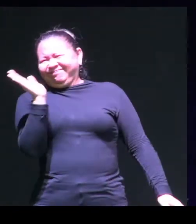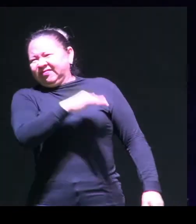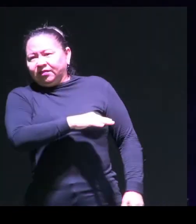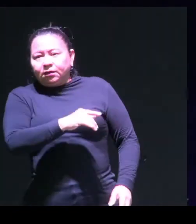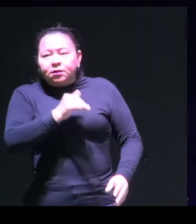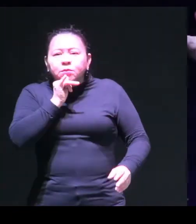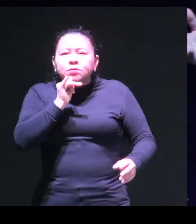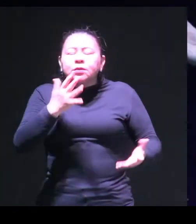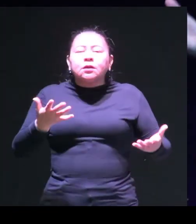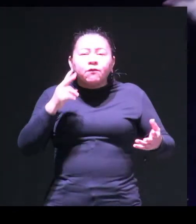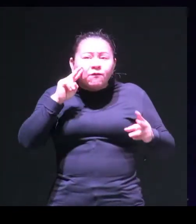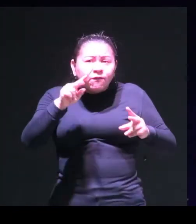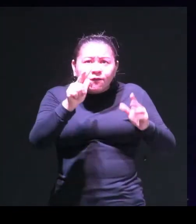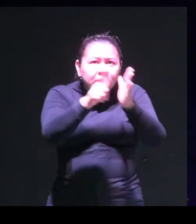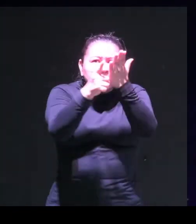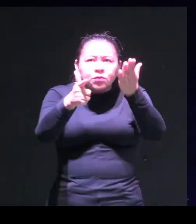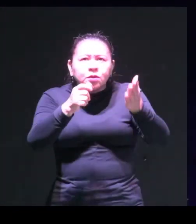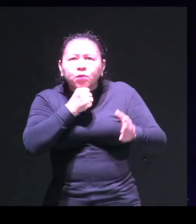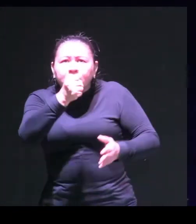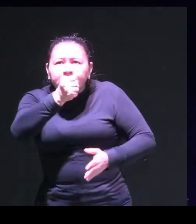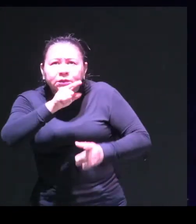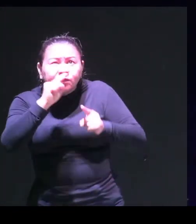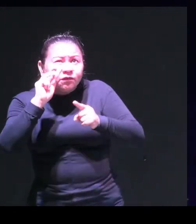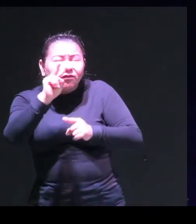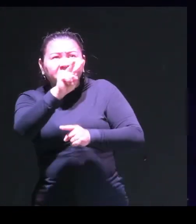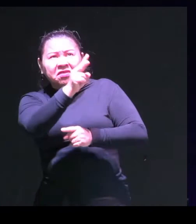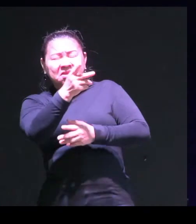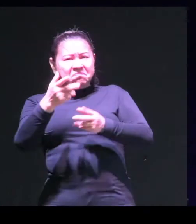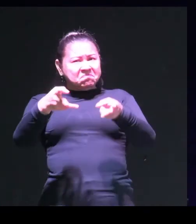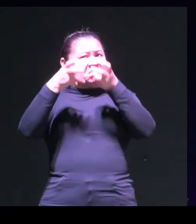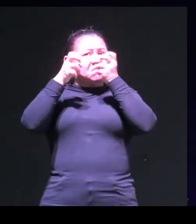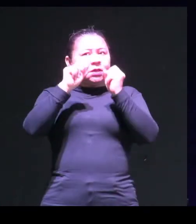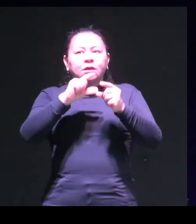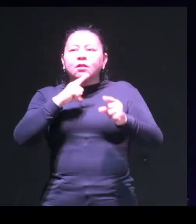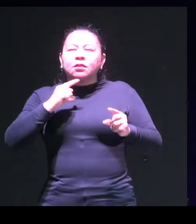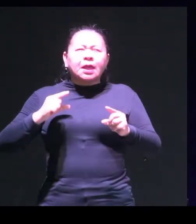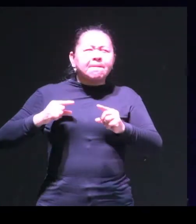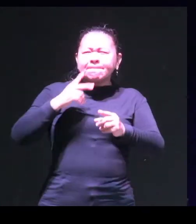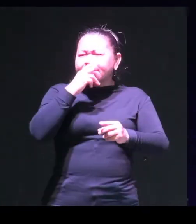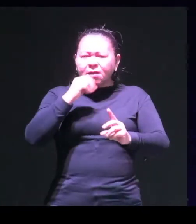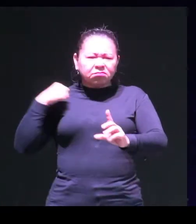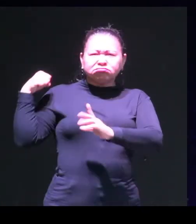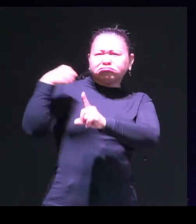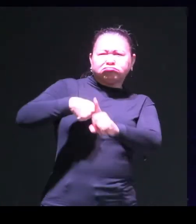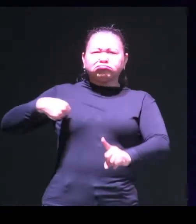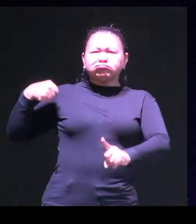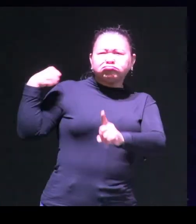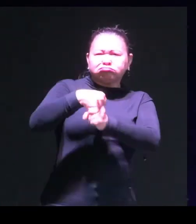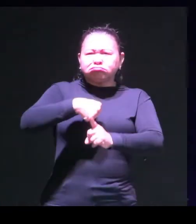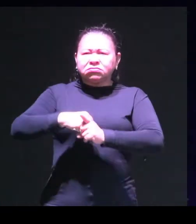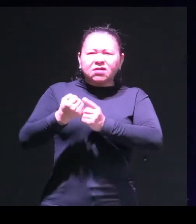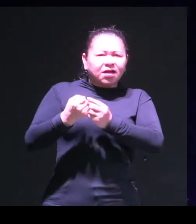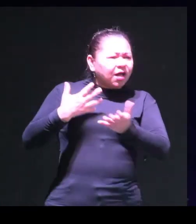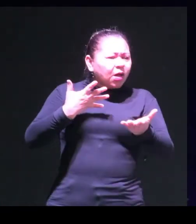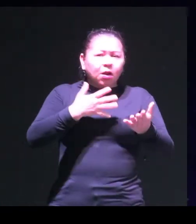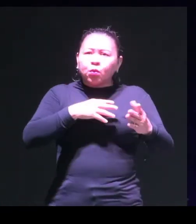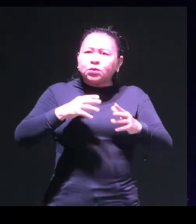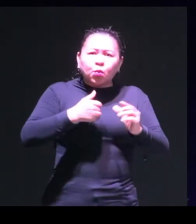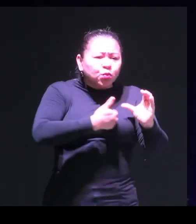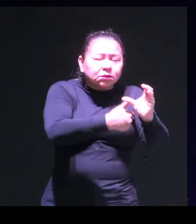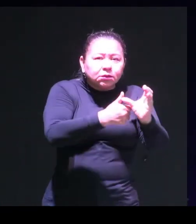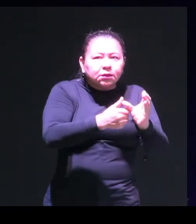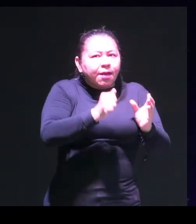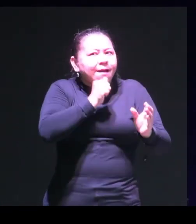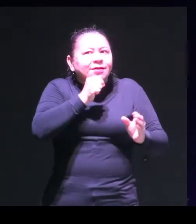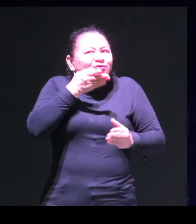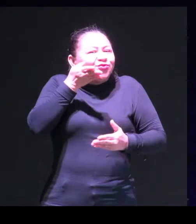você ver os noticiários e você percebe que existe uma luta contra os cristãos, que ainda não chegou no